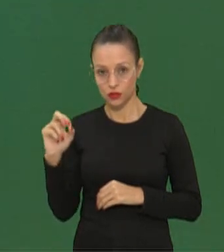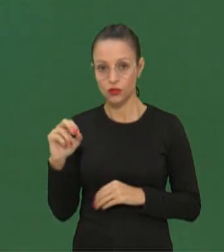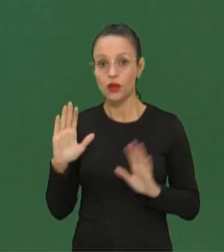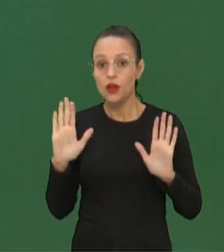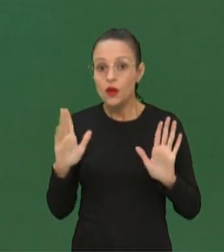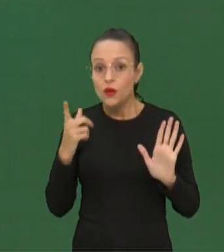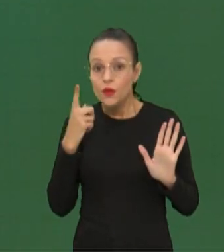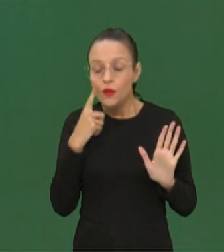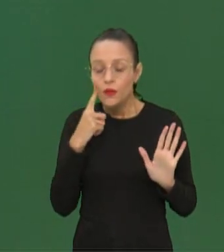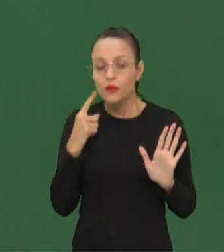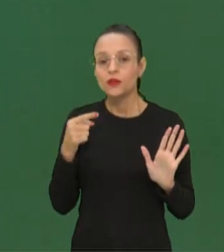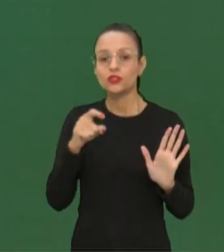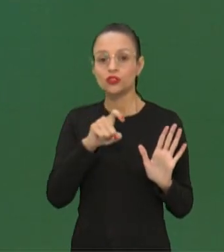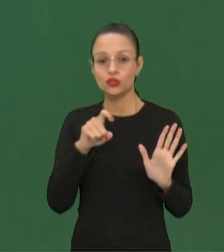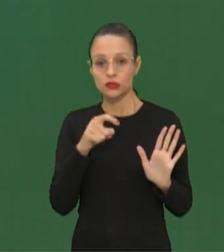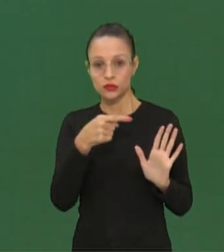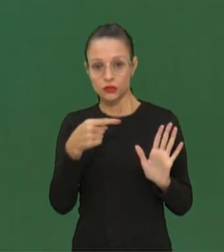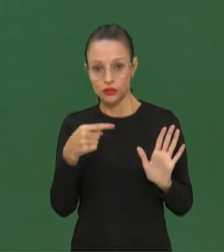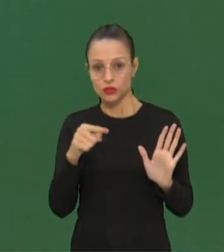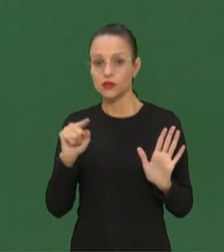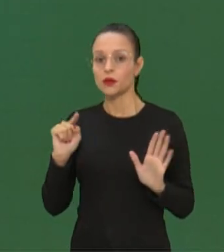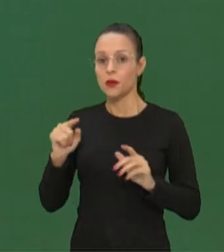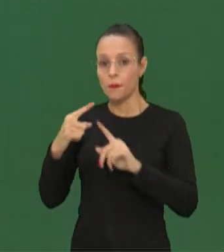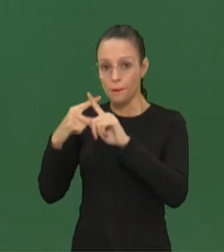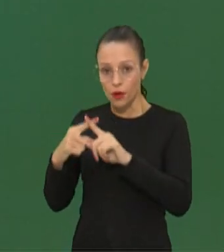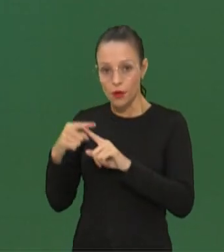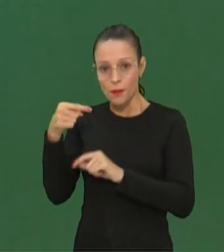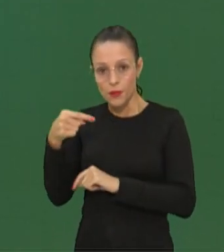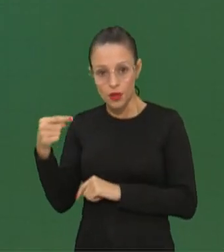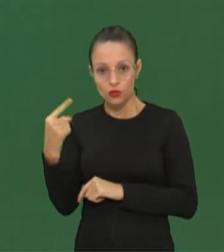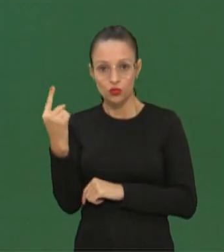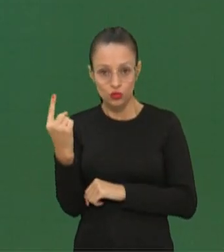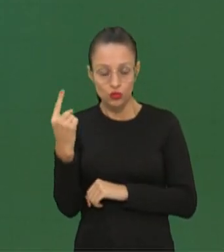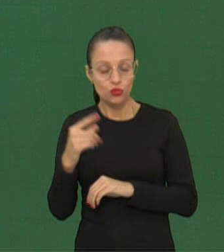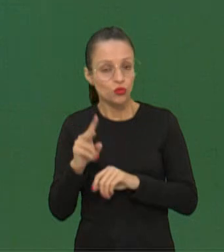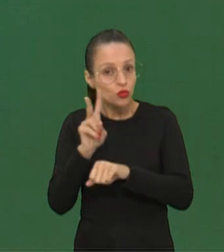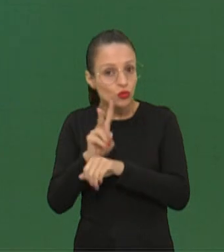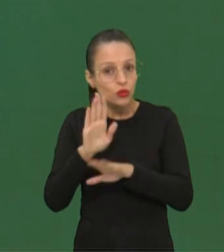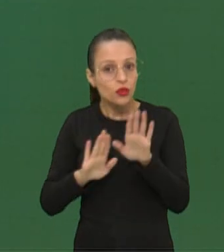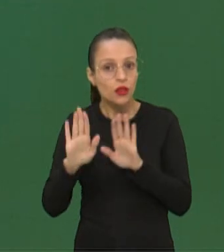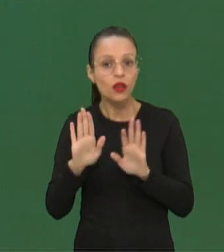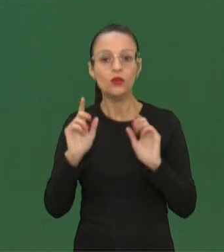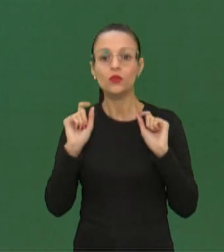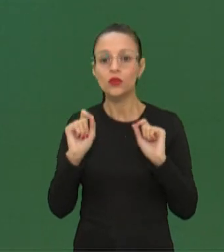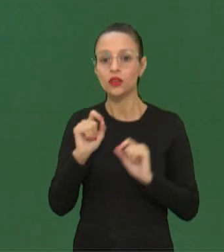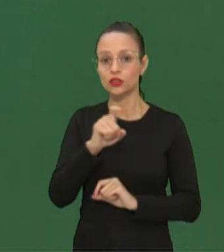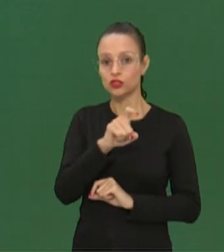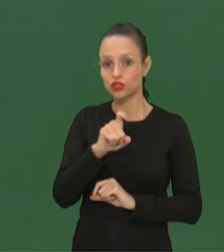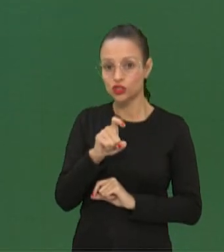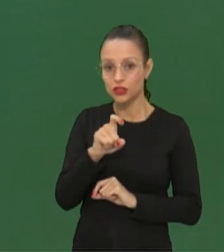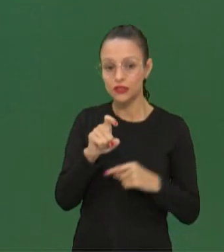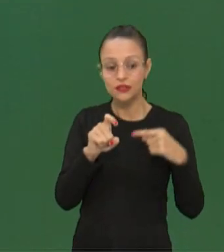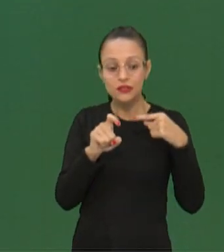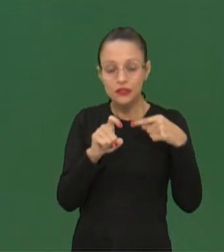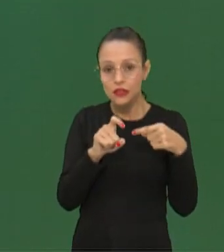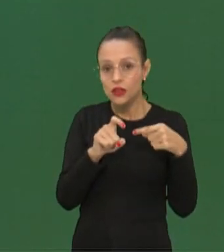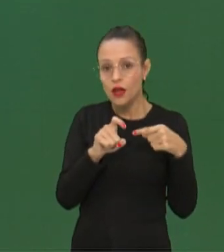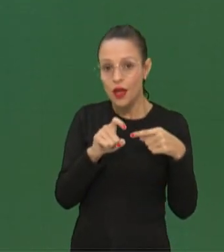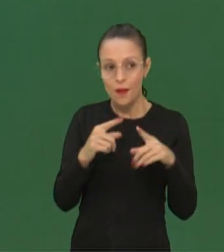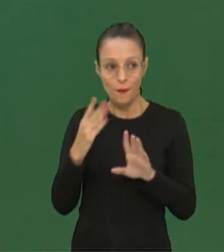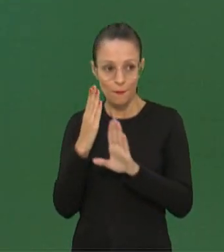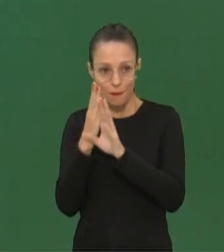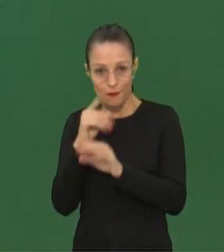Opa, o x ficou negativo? Multiplica por menos 1. Cuidado com o que eu disse agora. Eu disse o x ficou negativo não por causa do